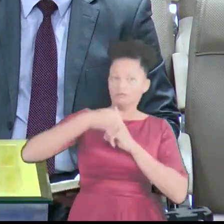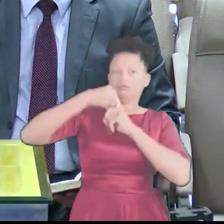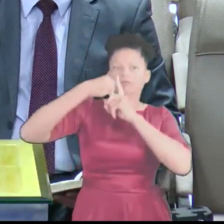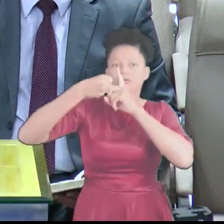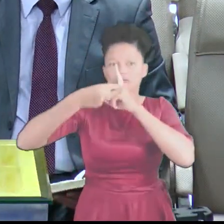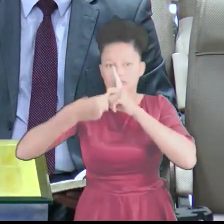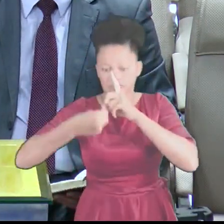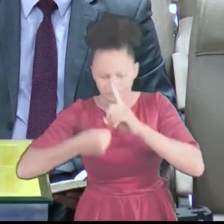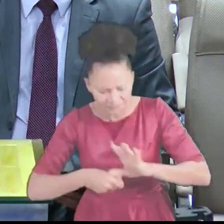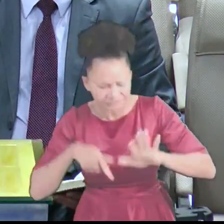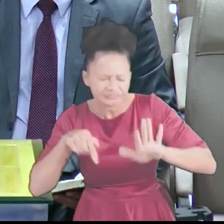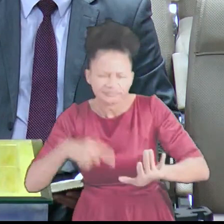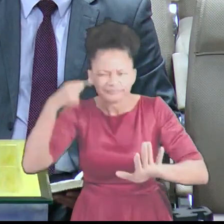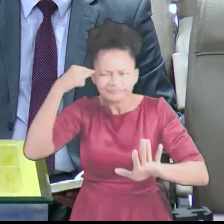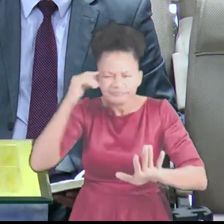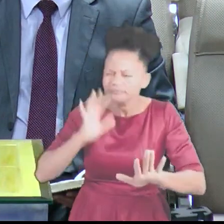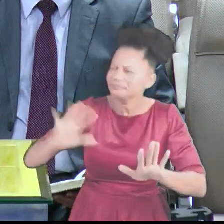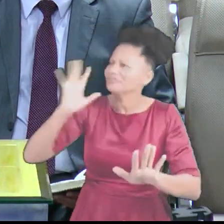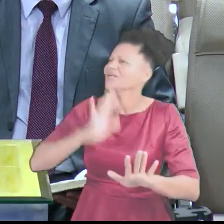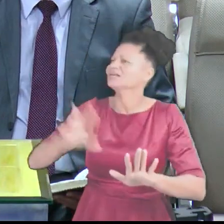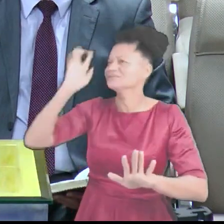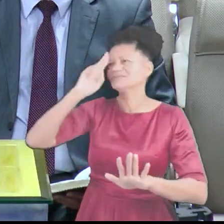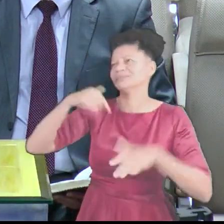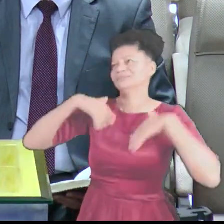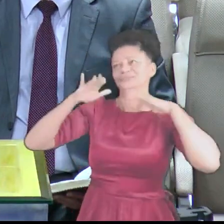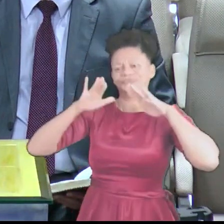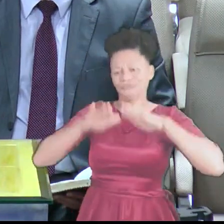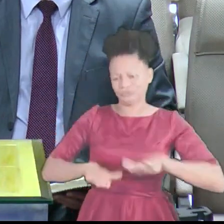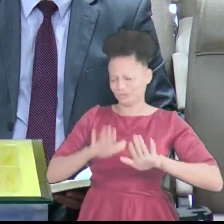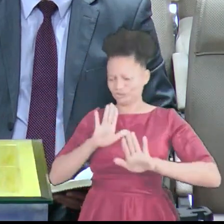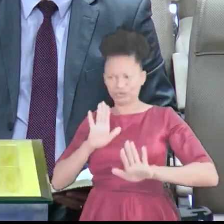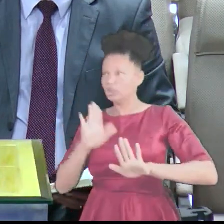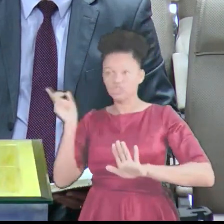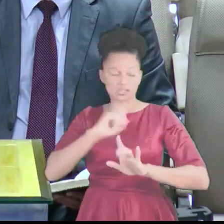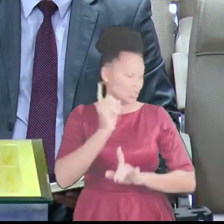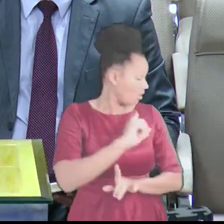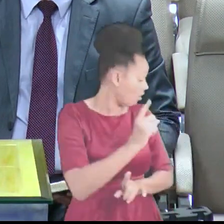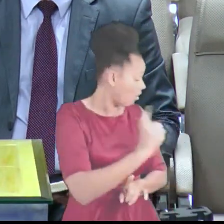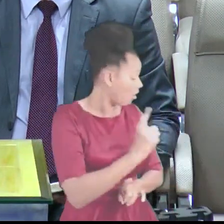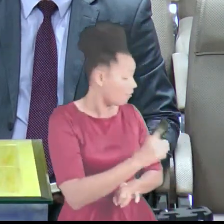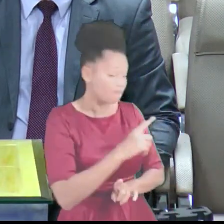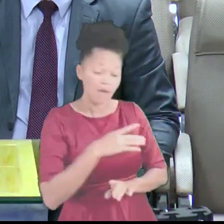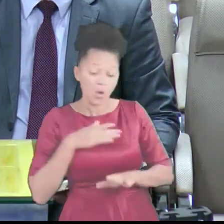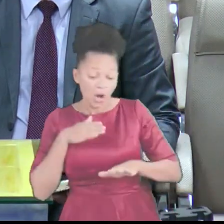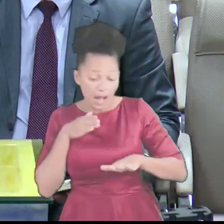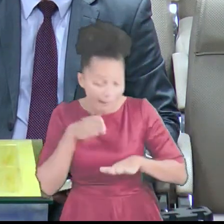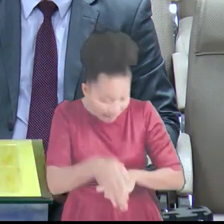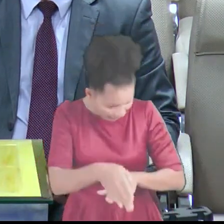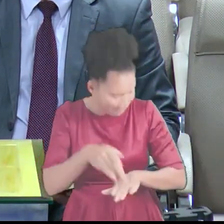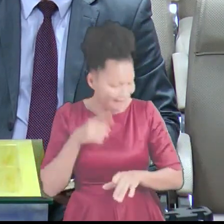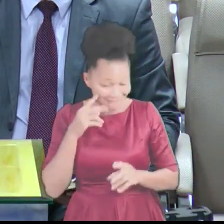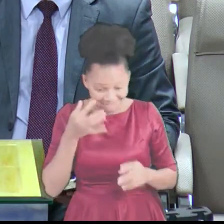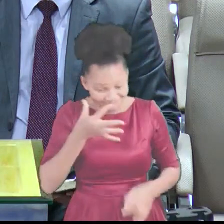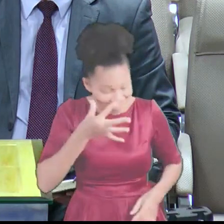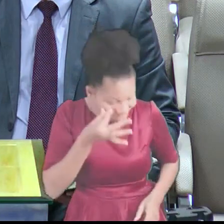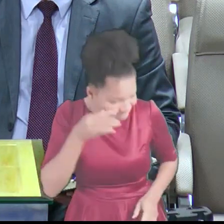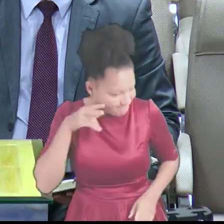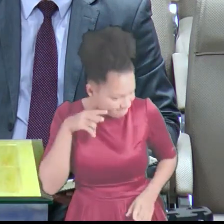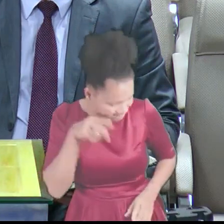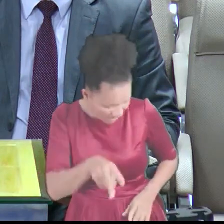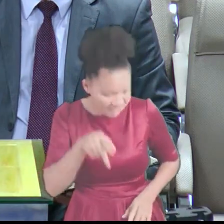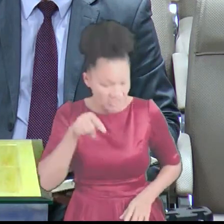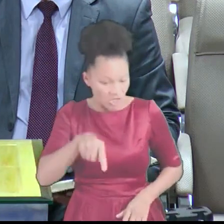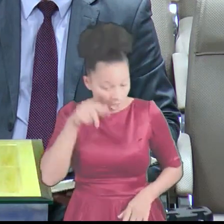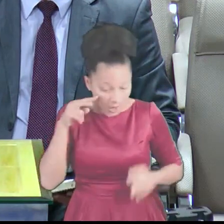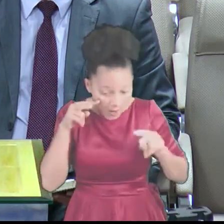eu posso pensar ele dizendo: Senhor, me deixe aqui na beirada do vale. Não, você vai para o meio do vale, eu quero